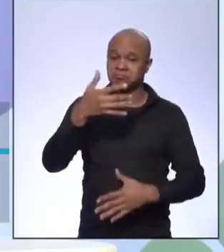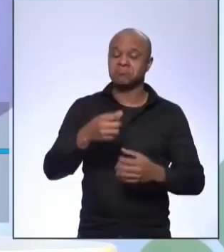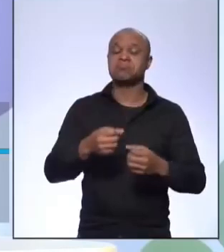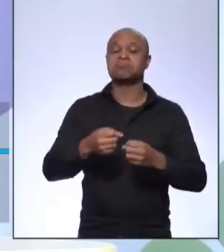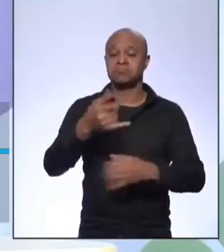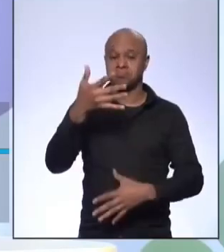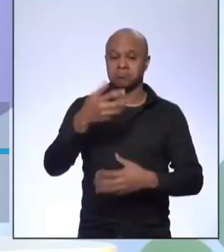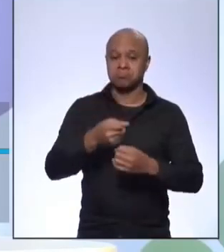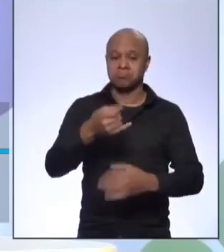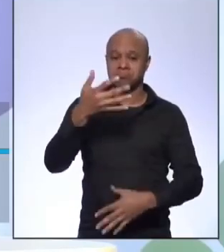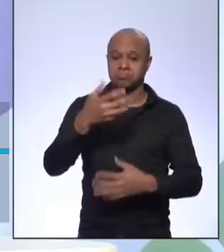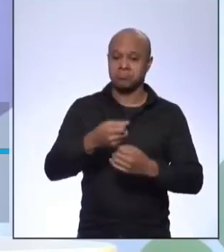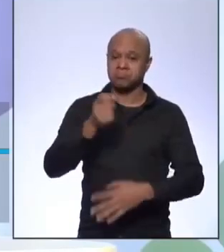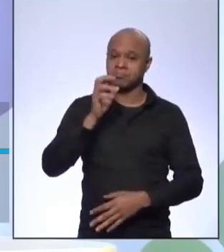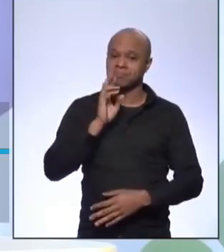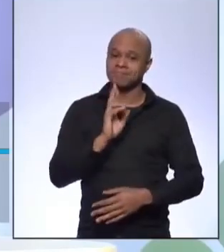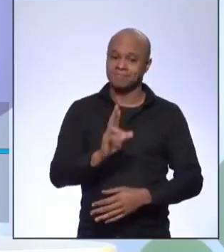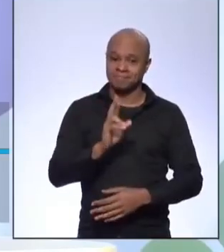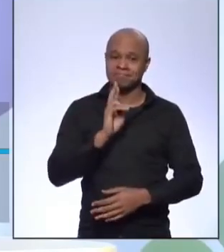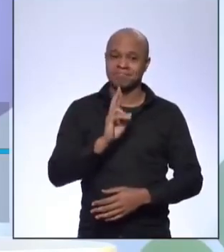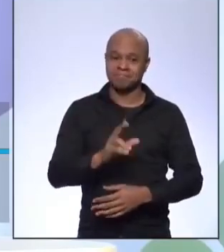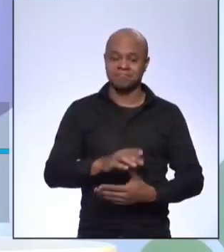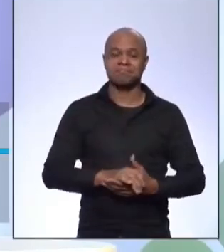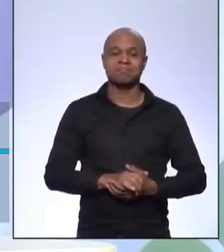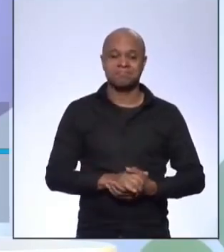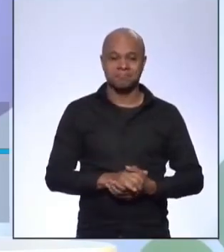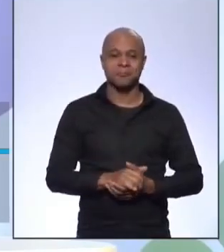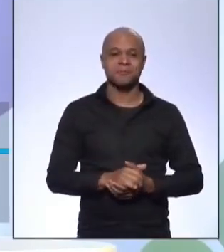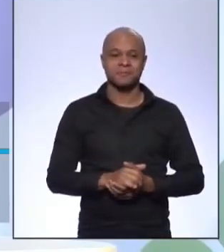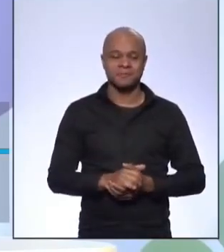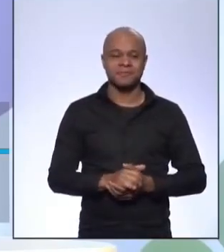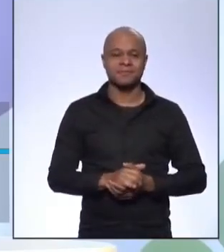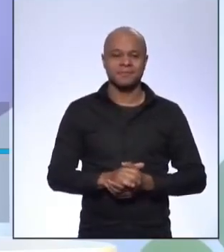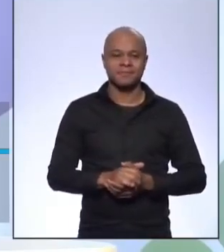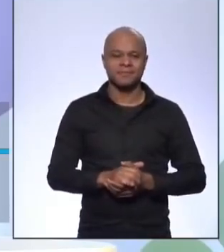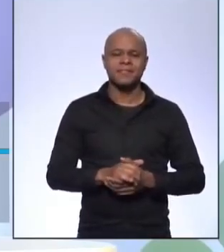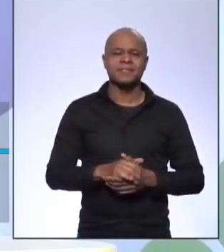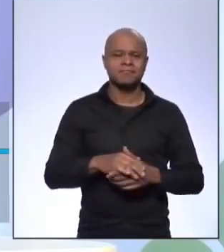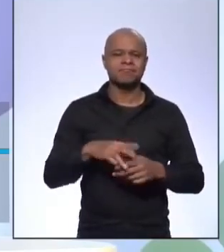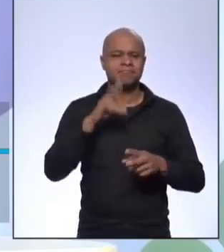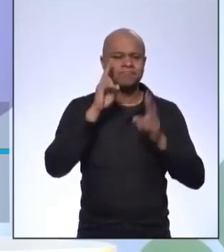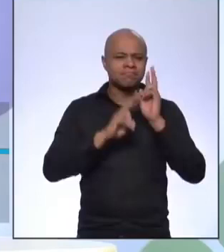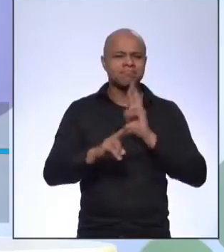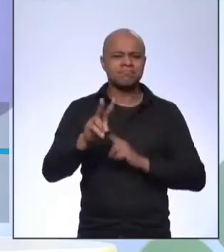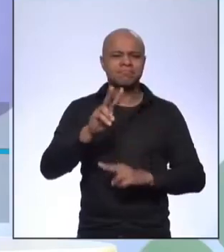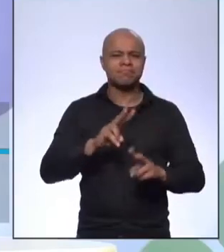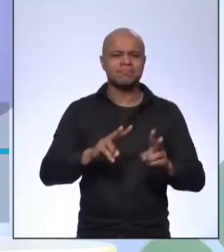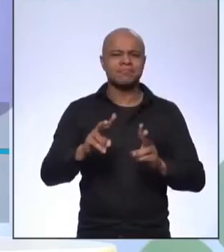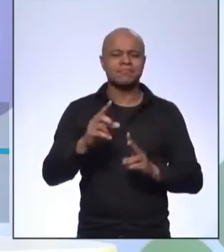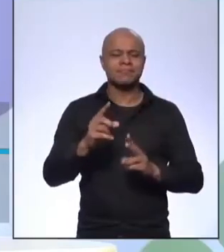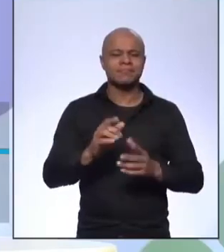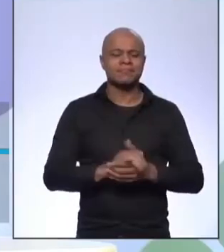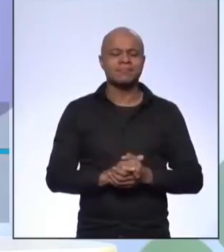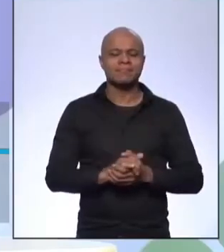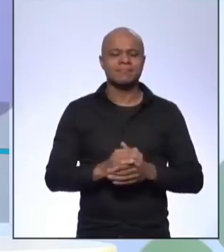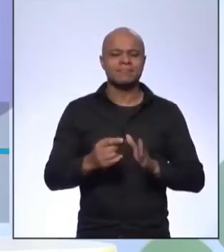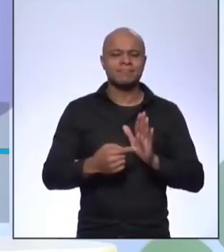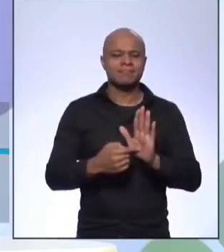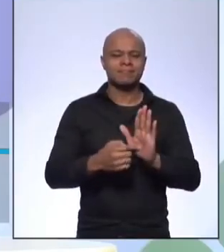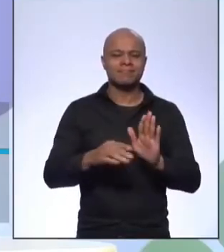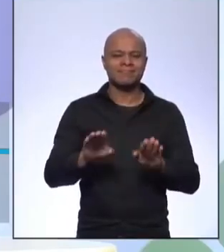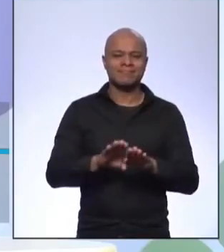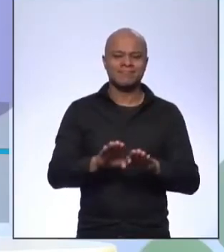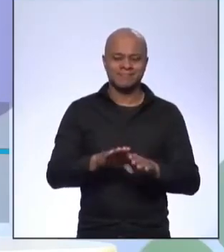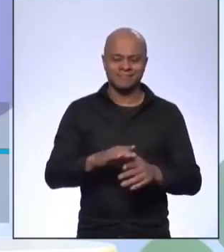bem rápido. Agora que deu uma parada, nós vamos colher aí as informações para contextualizar com vocês,